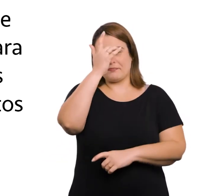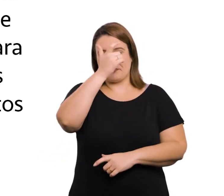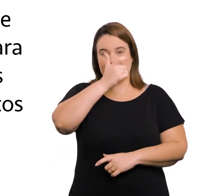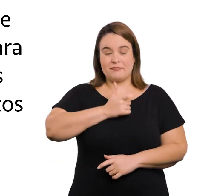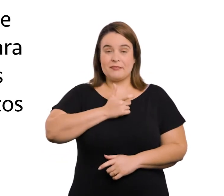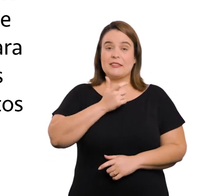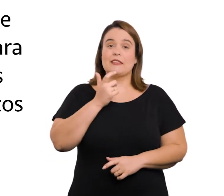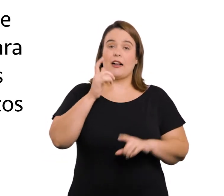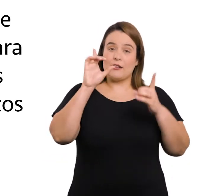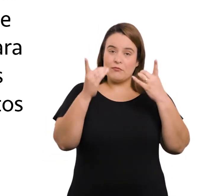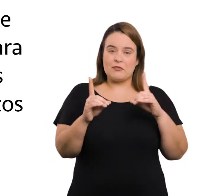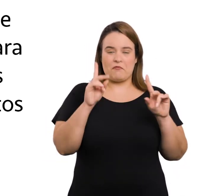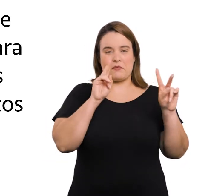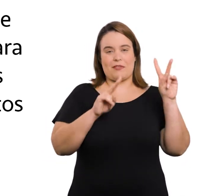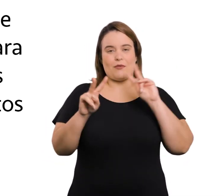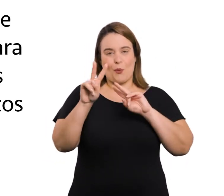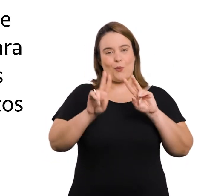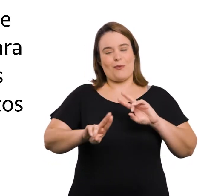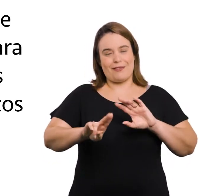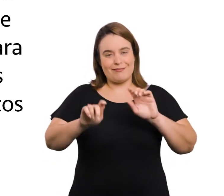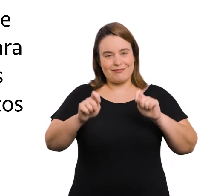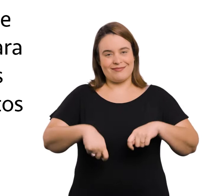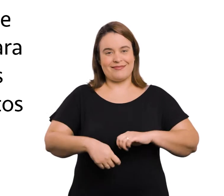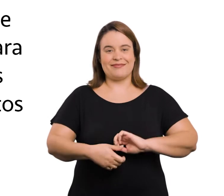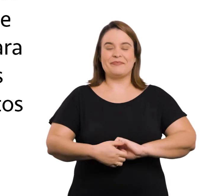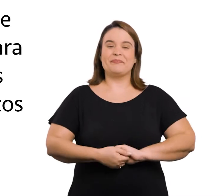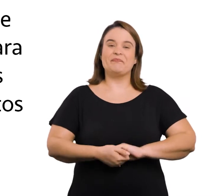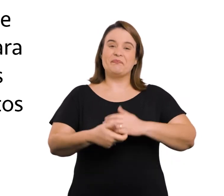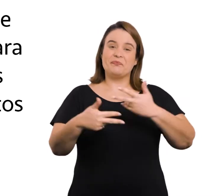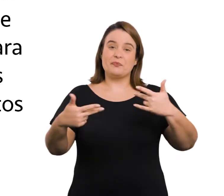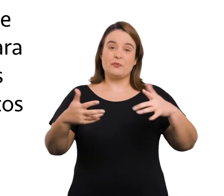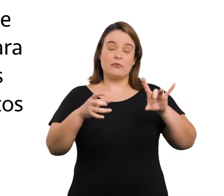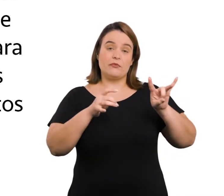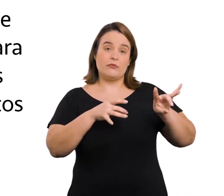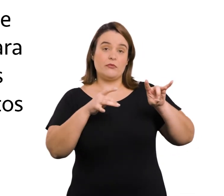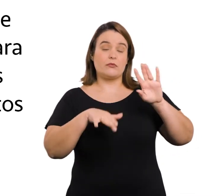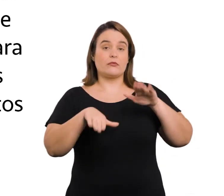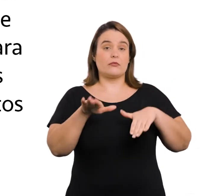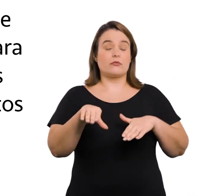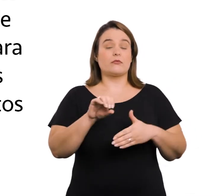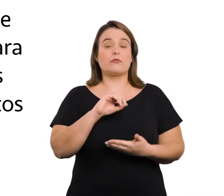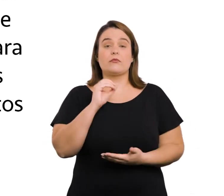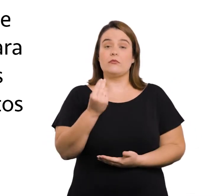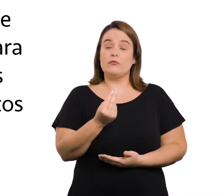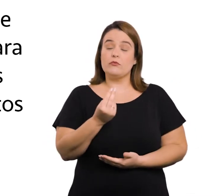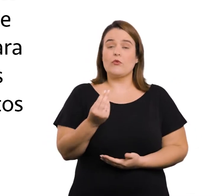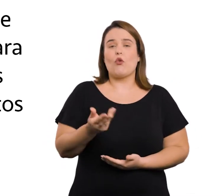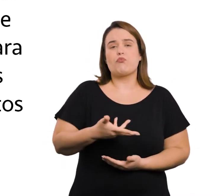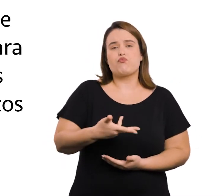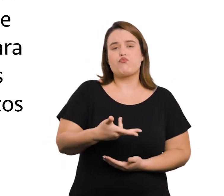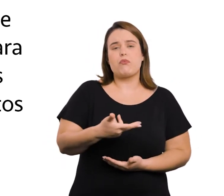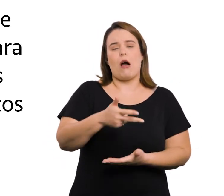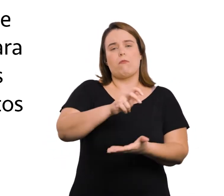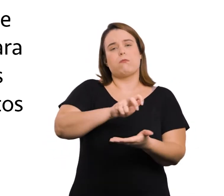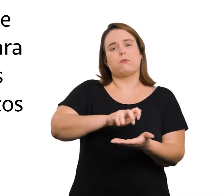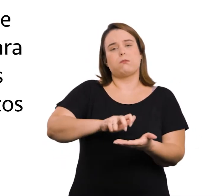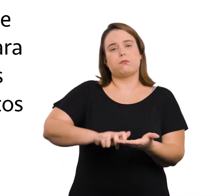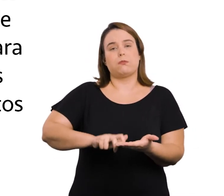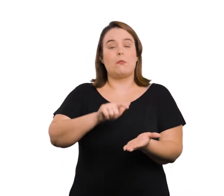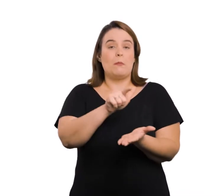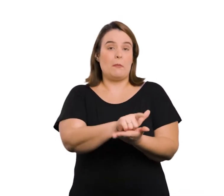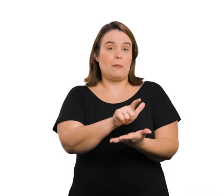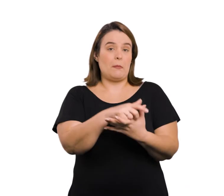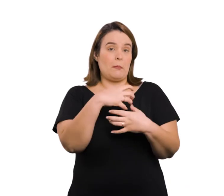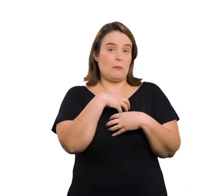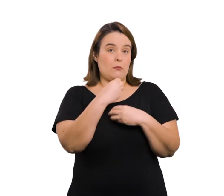a autonomia das pessoas com deficiência visual. Os requisitos técnicos variam de acordo com a velocidade e capacidade